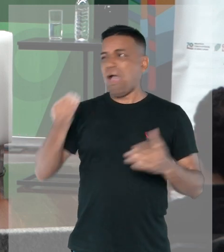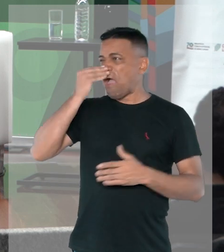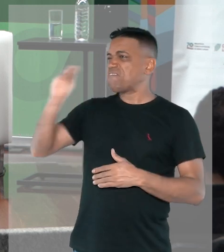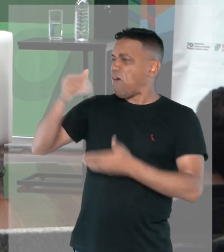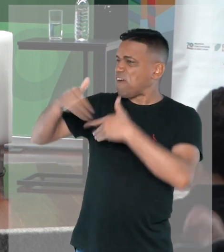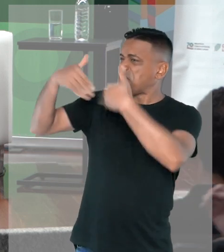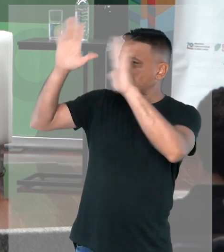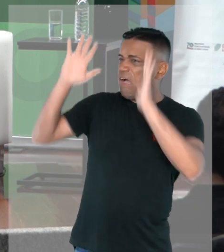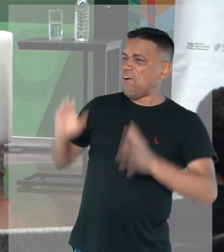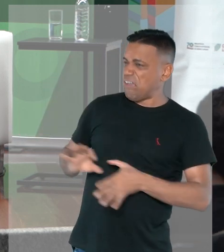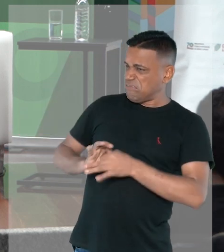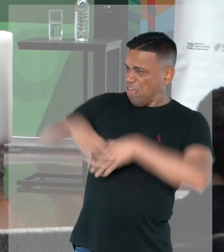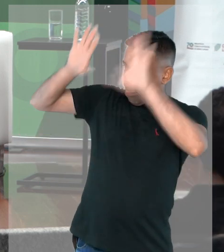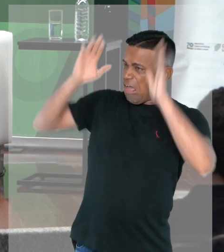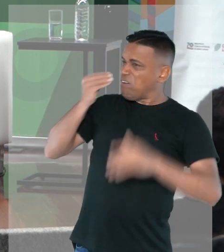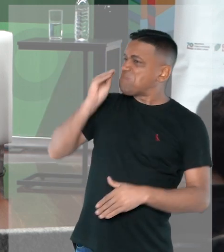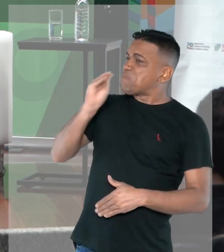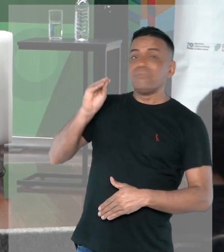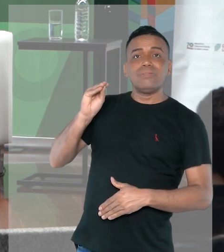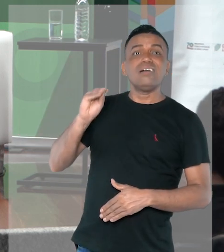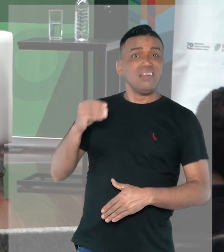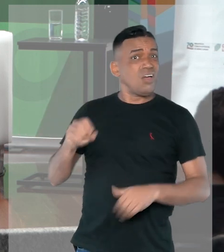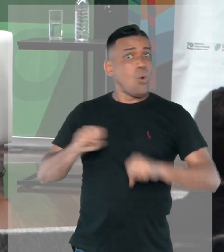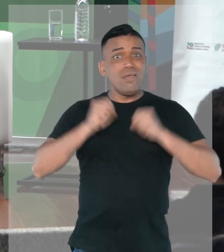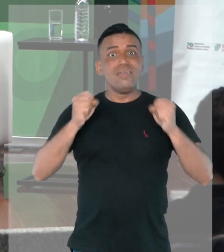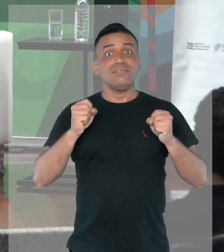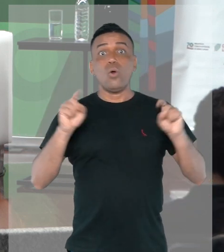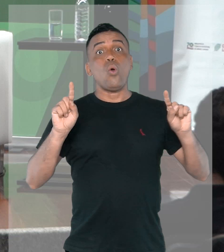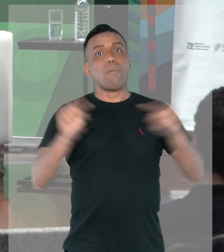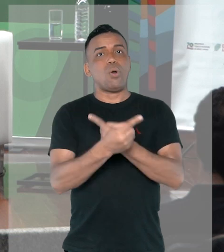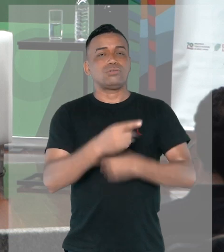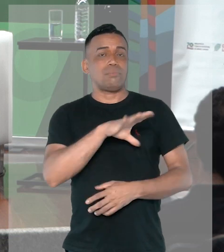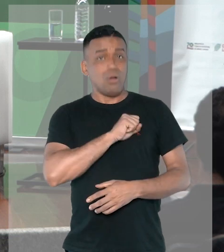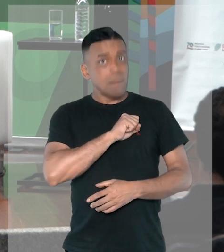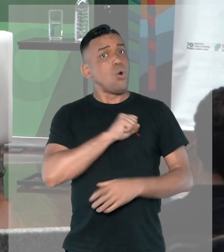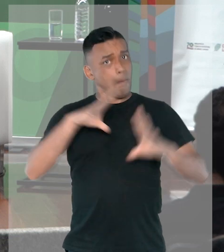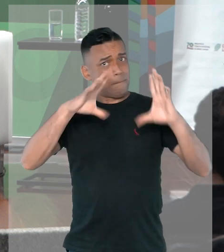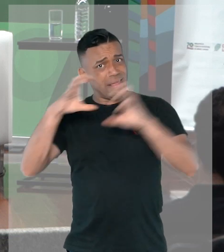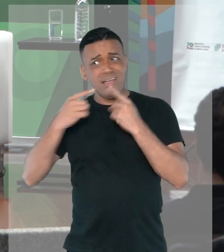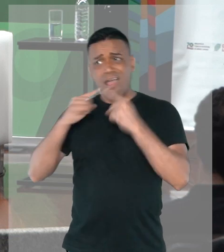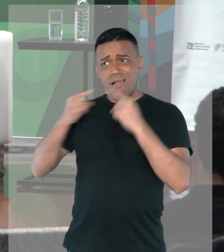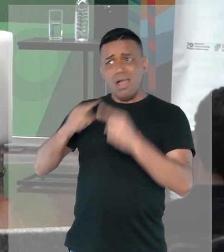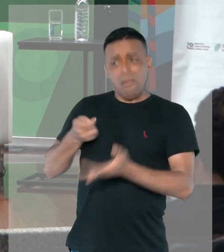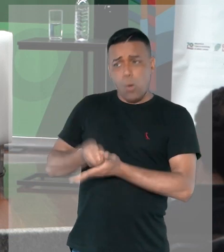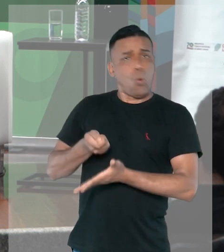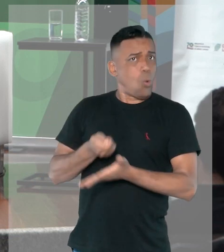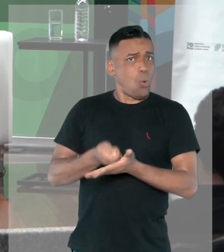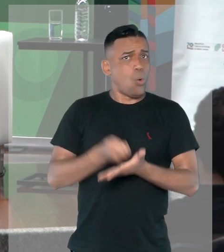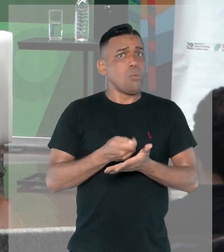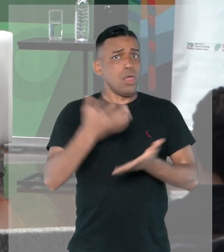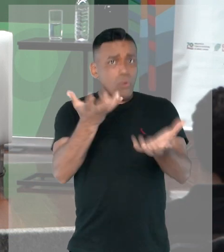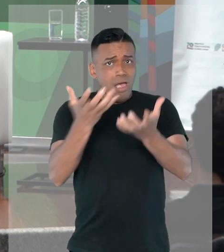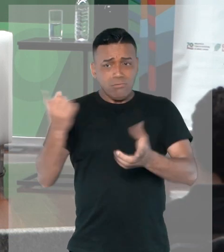pronto o que você quer, não estou nem aí para você. Isso é o oposto do amor. O amor briga, reclama, exige. Quer